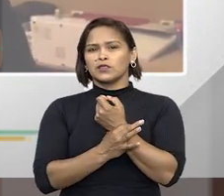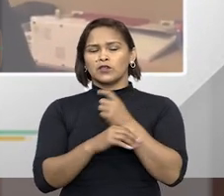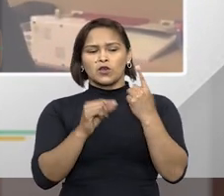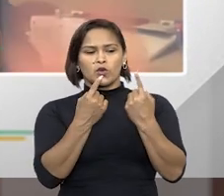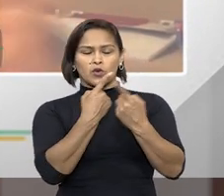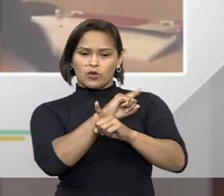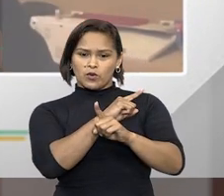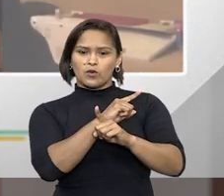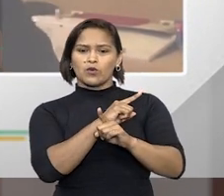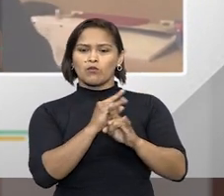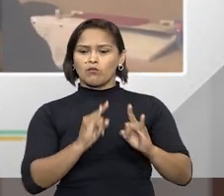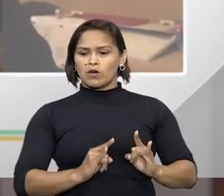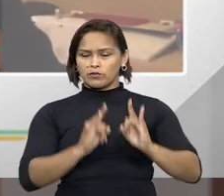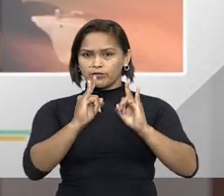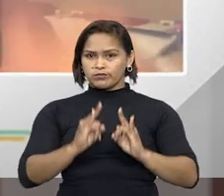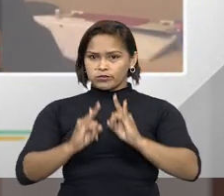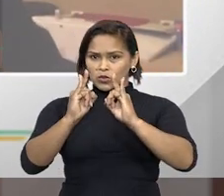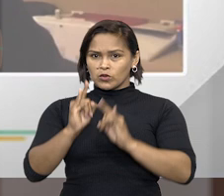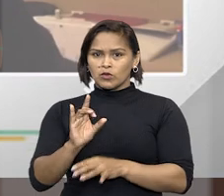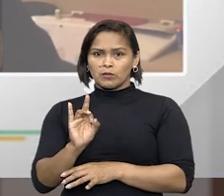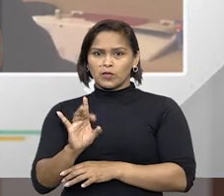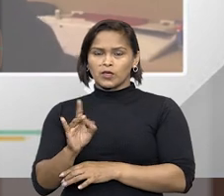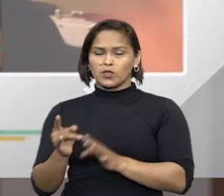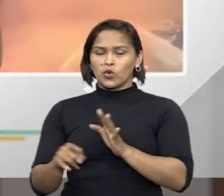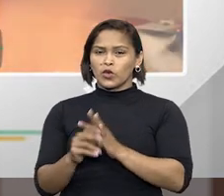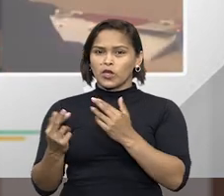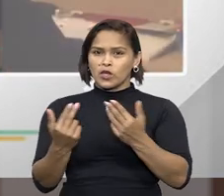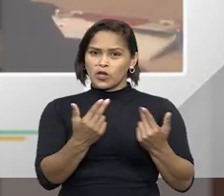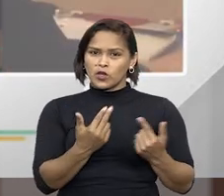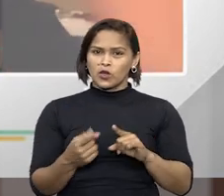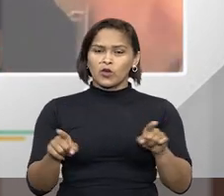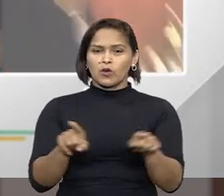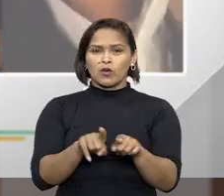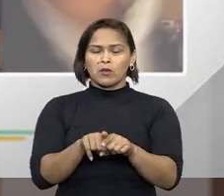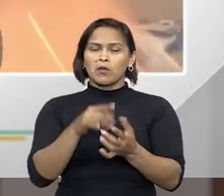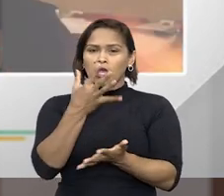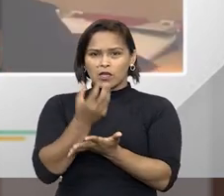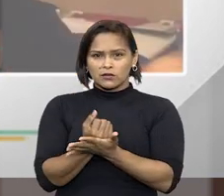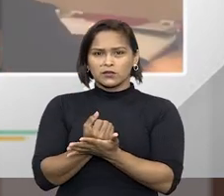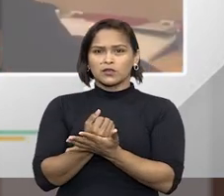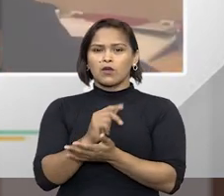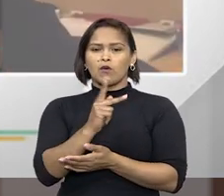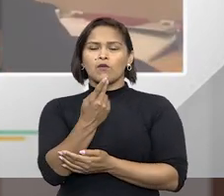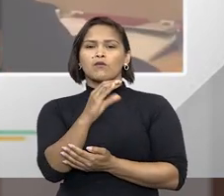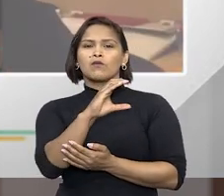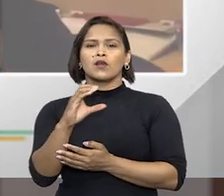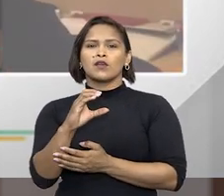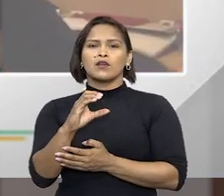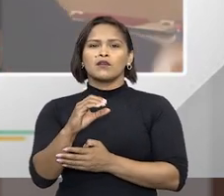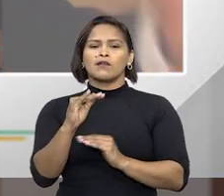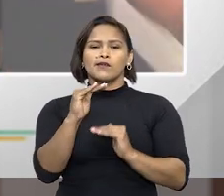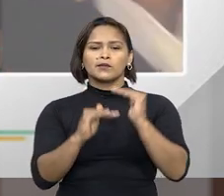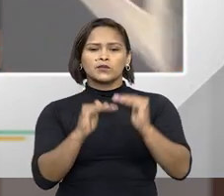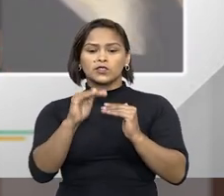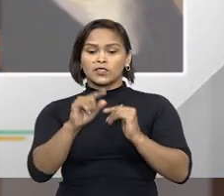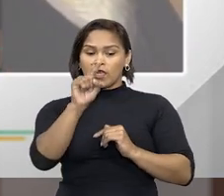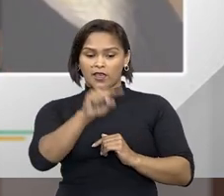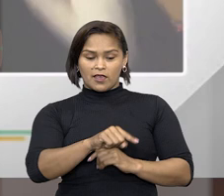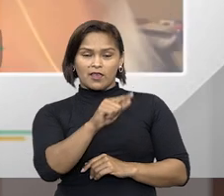condomínio. E, do mesmo modo, também é admissível o habeas corpus na medida em que esse agente, né,